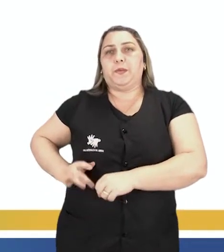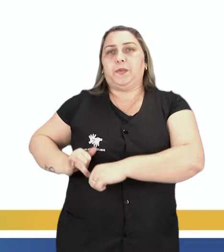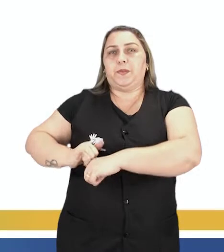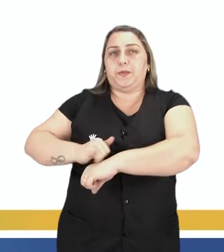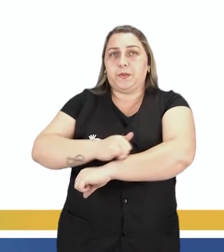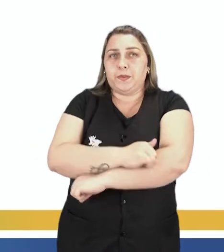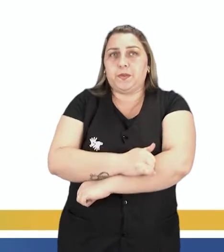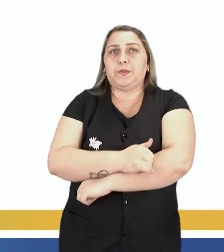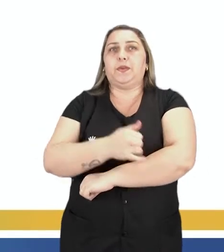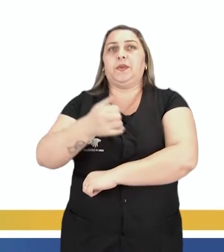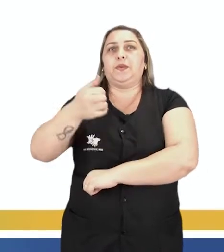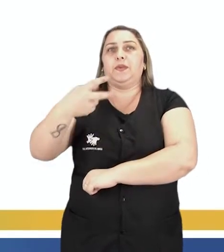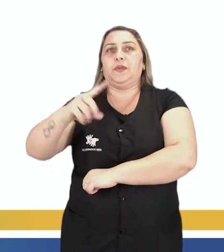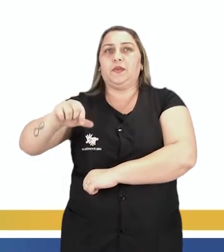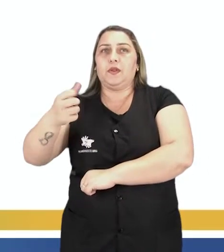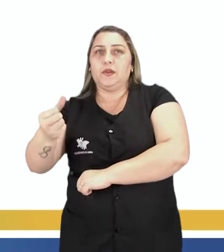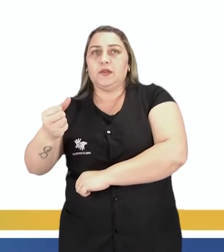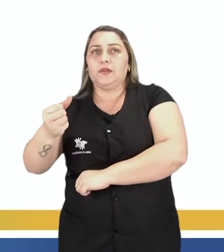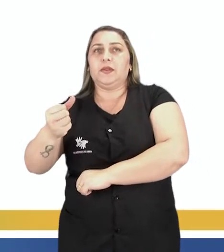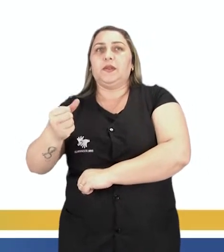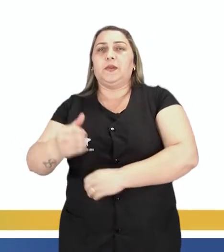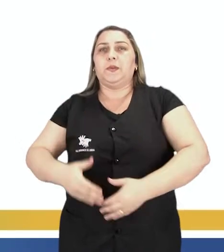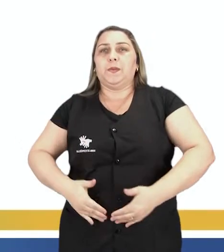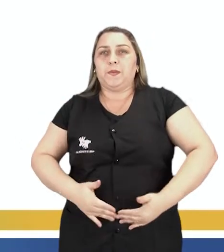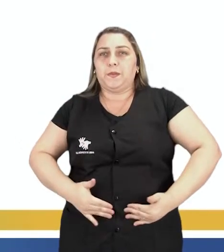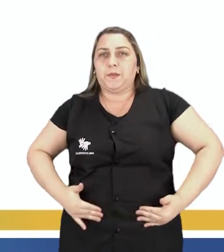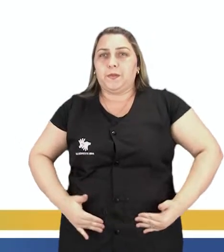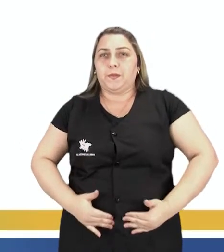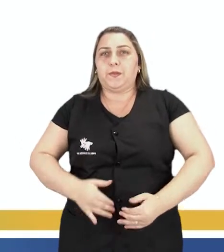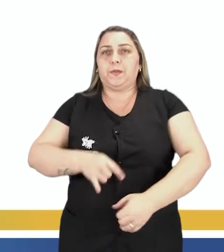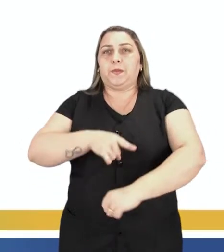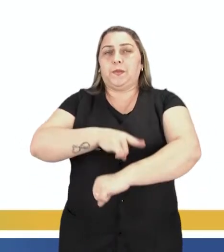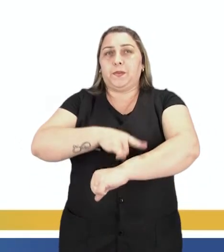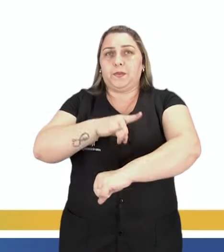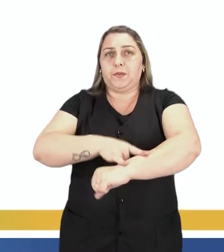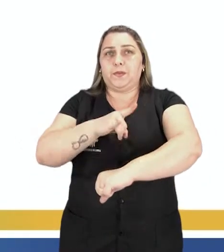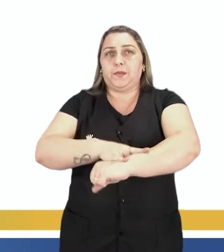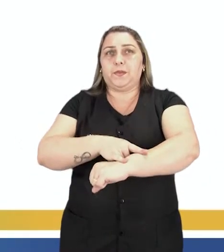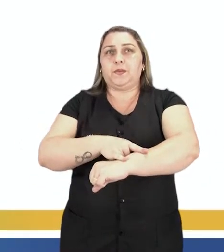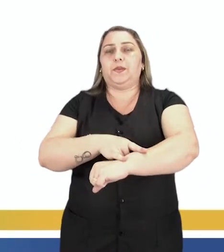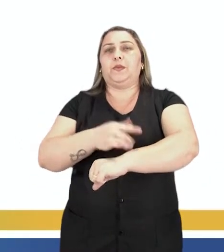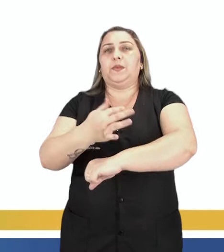3,6% sobre infecção urinária e 2,7%